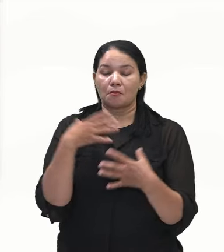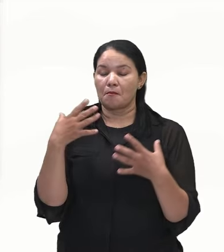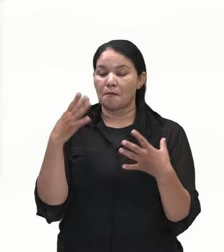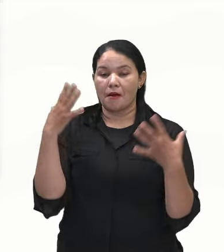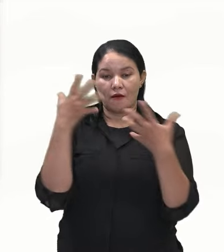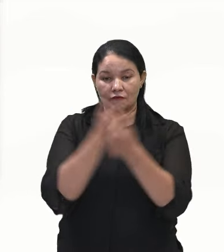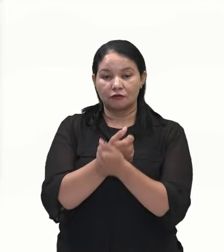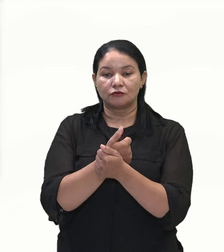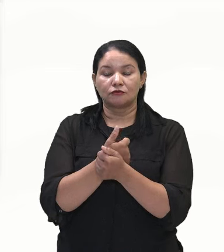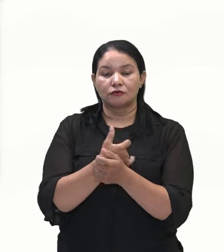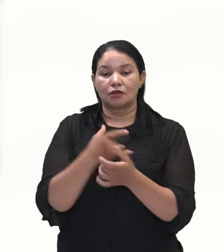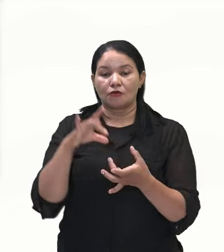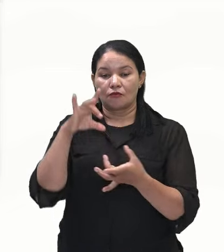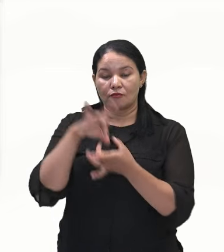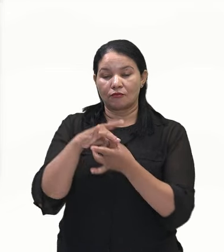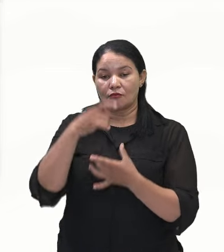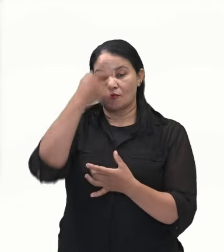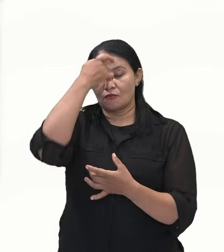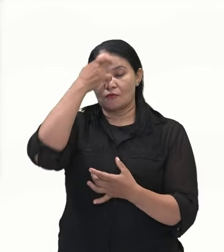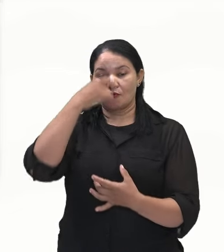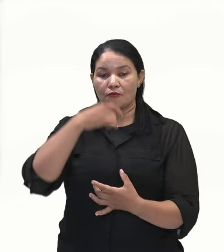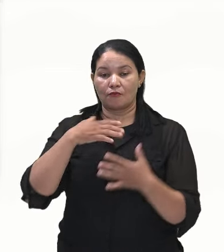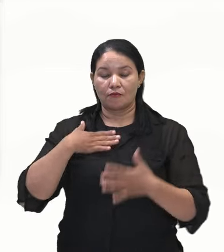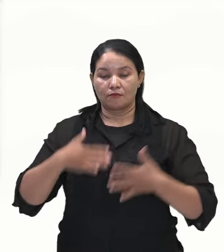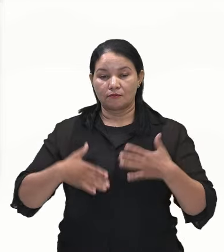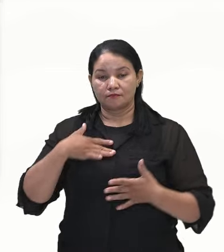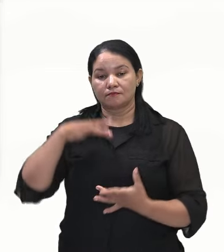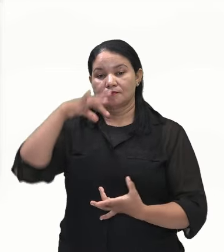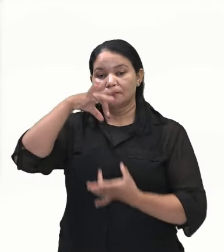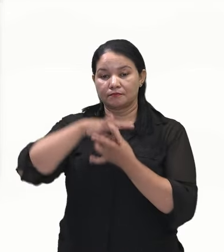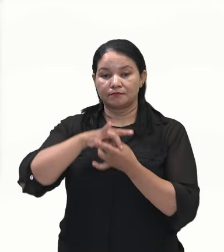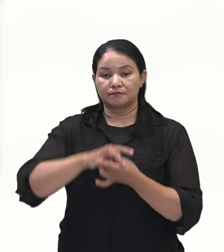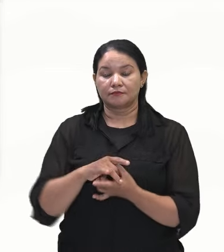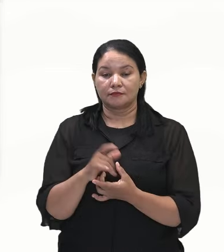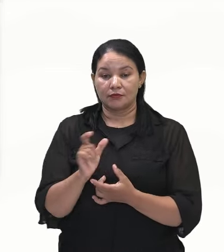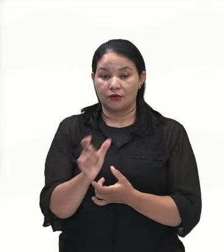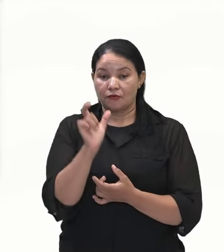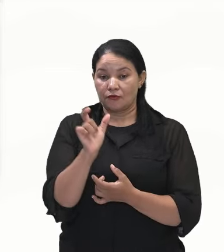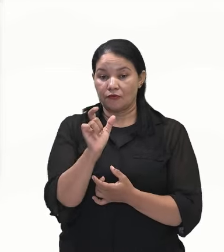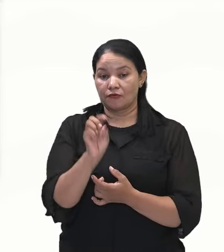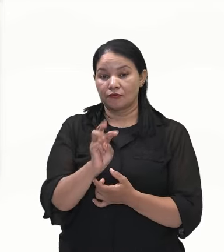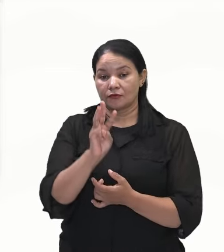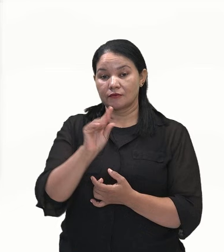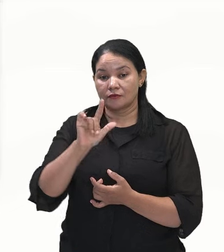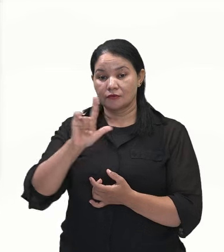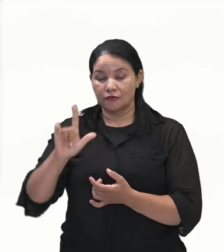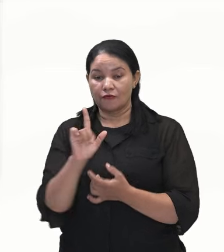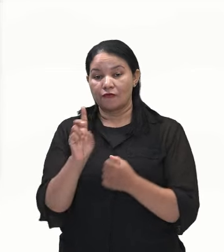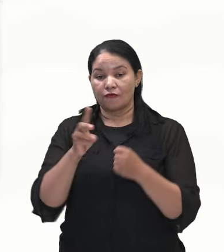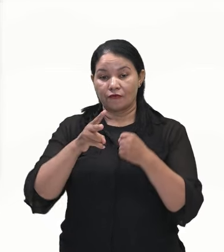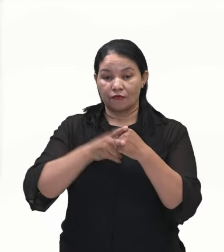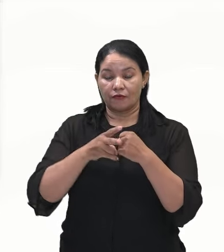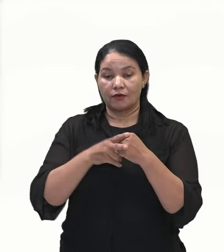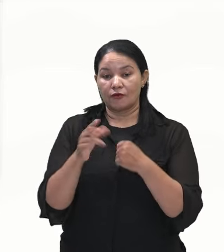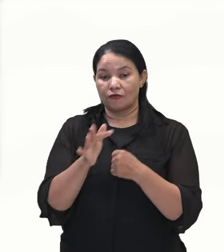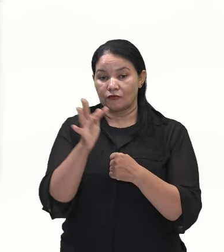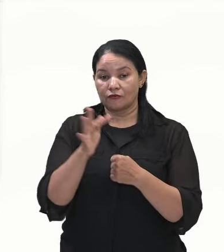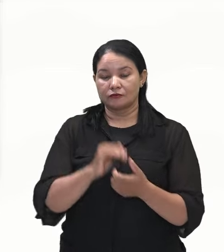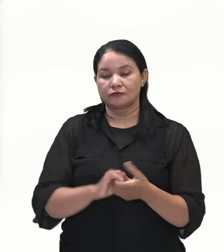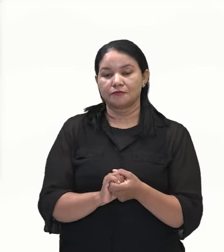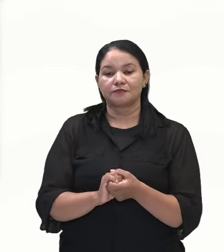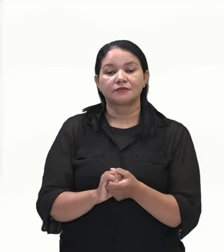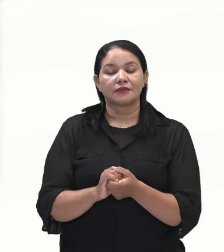mente. I will. A expressão I will, né, will é um verbo auxiliar formador de futuro, e aqui ele está dizendo, eu